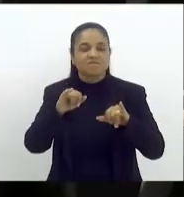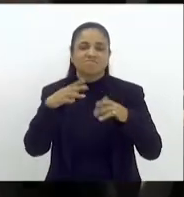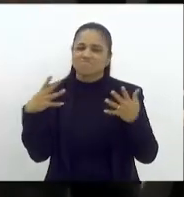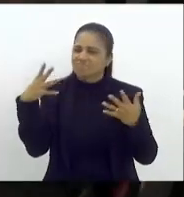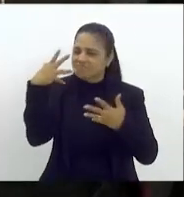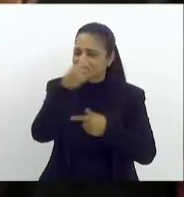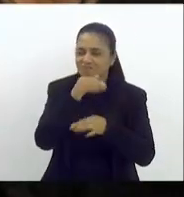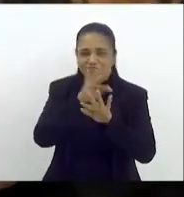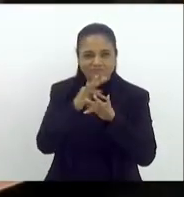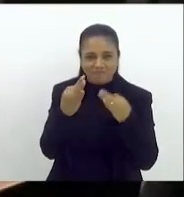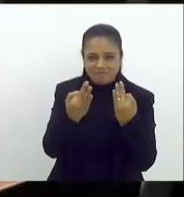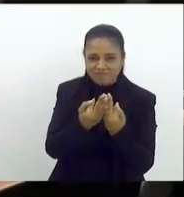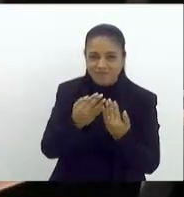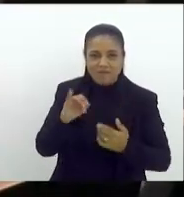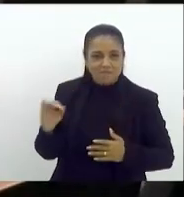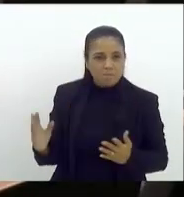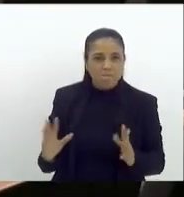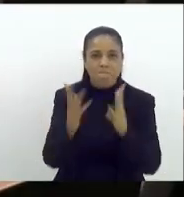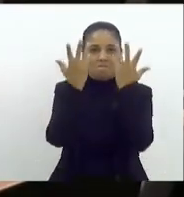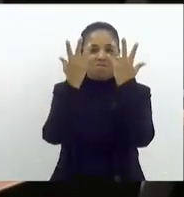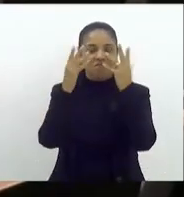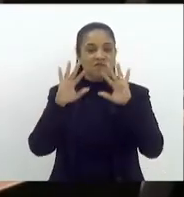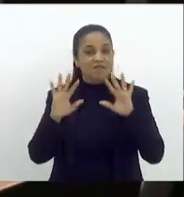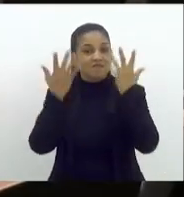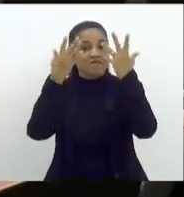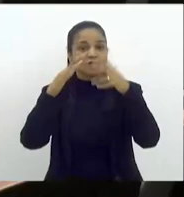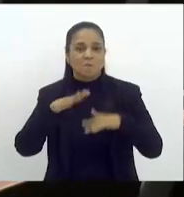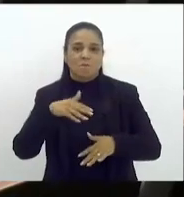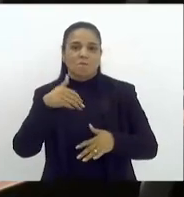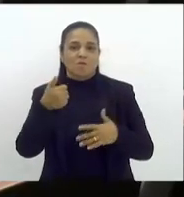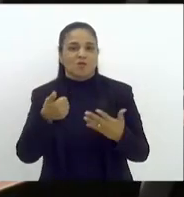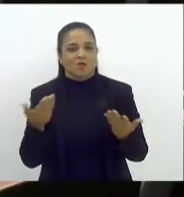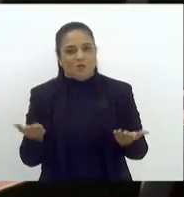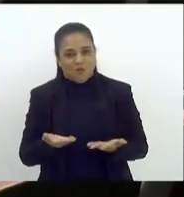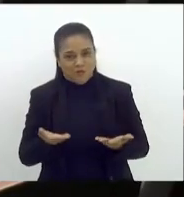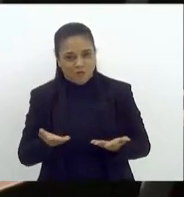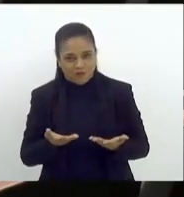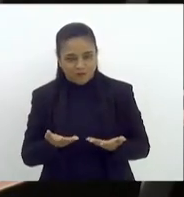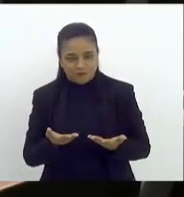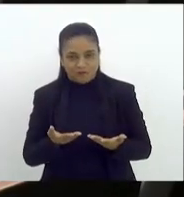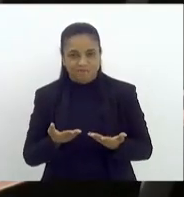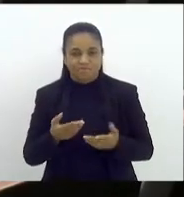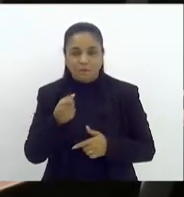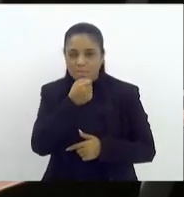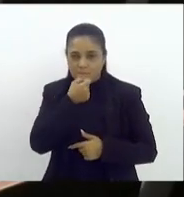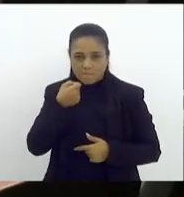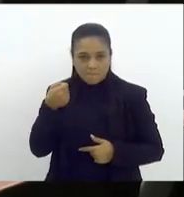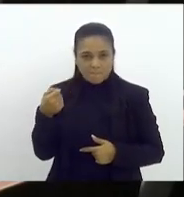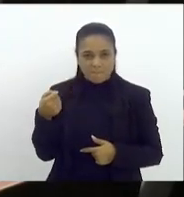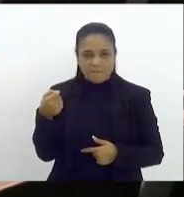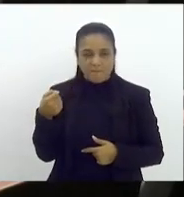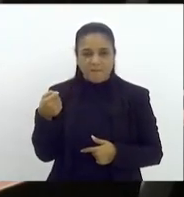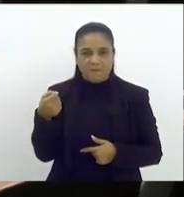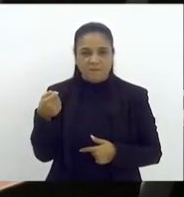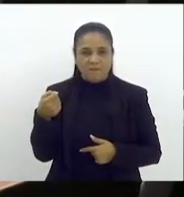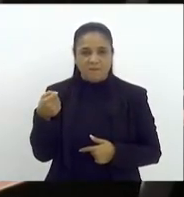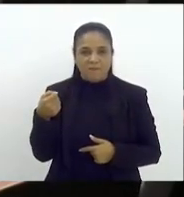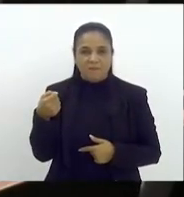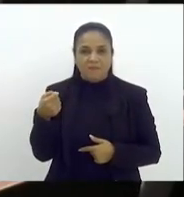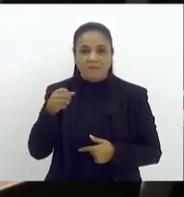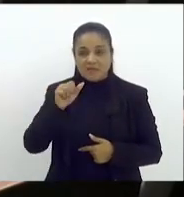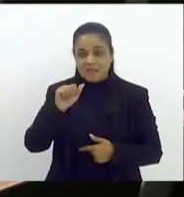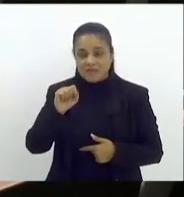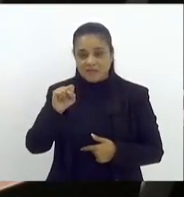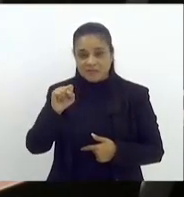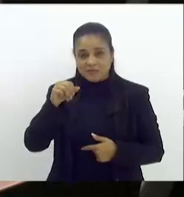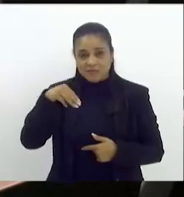lindo família o melhor evento que a gente podia fazer aqui da melhor forma possível vou passar então aqui a palavra para essa